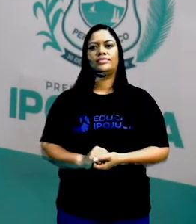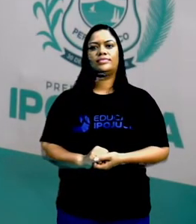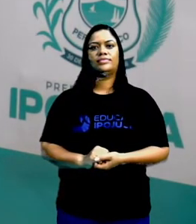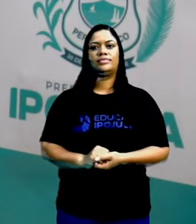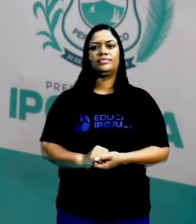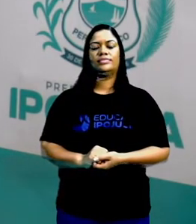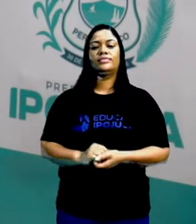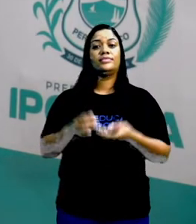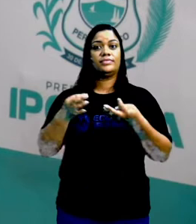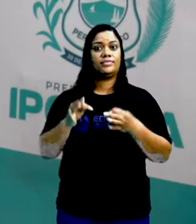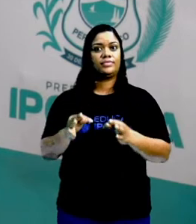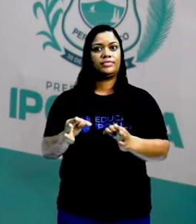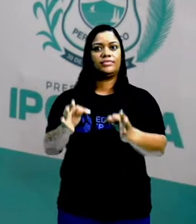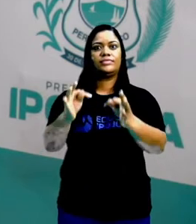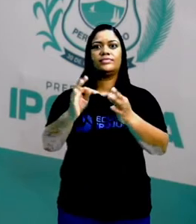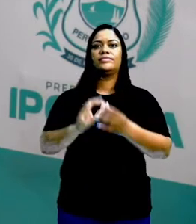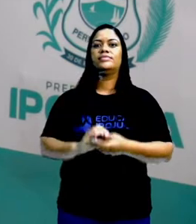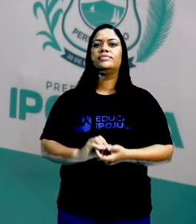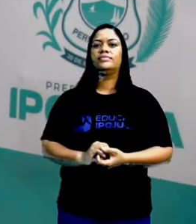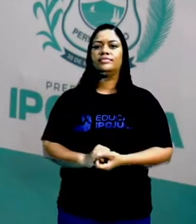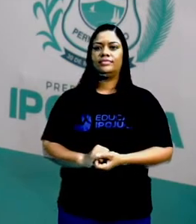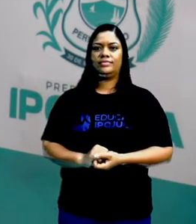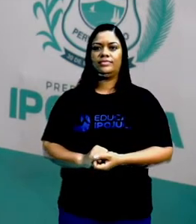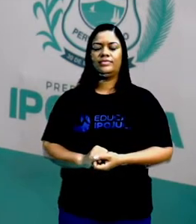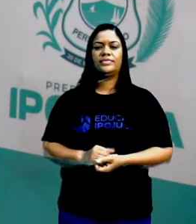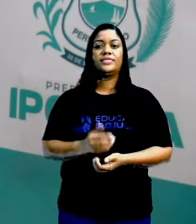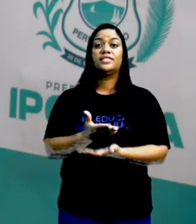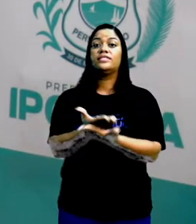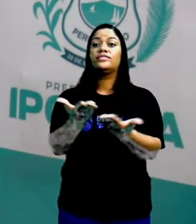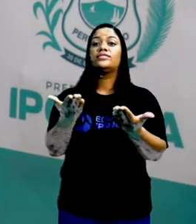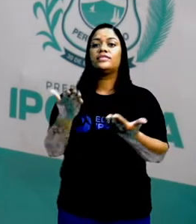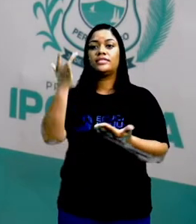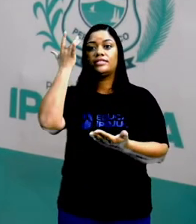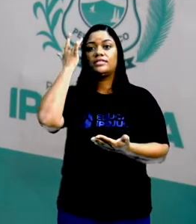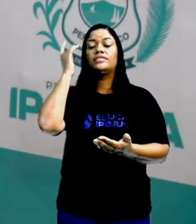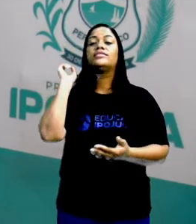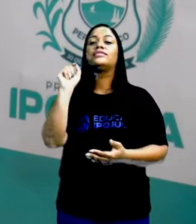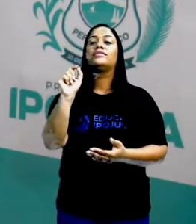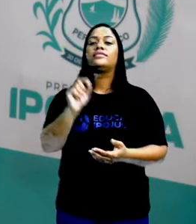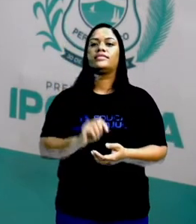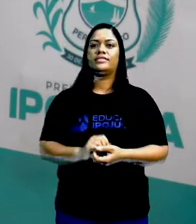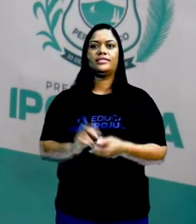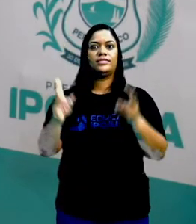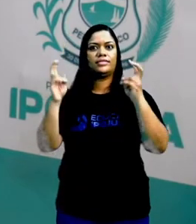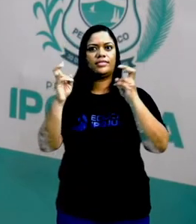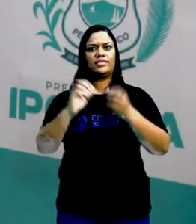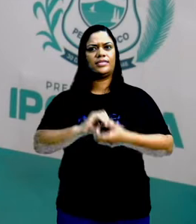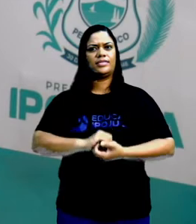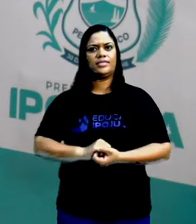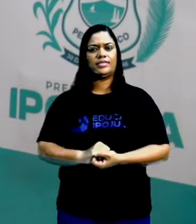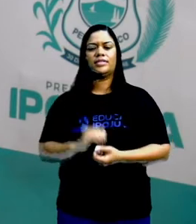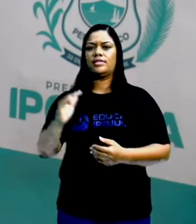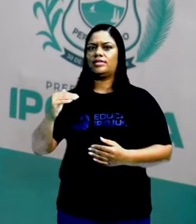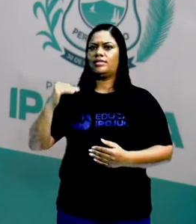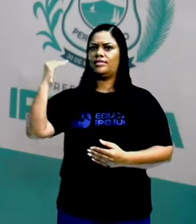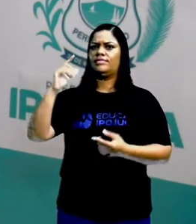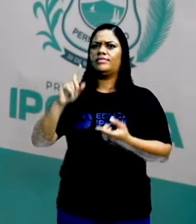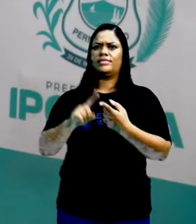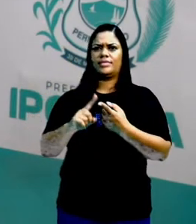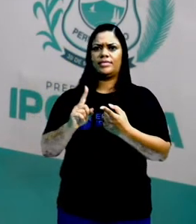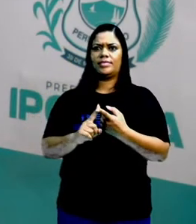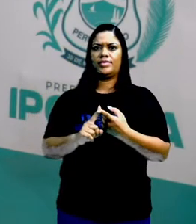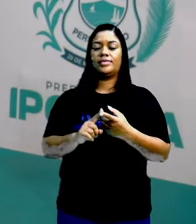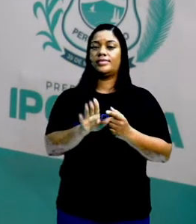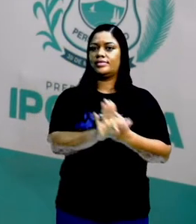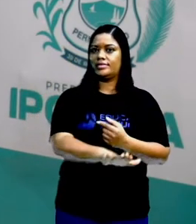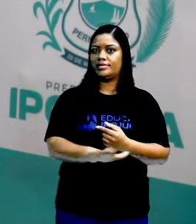desses eletrônicos, da internet? O que é que você pensa sobre isso? Você acha que adultos também, além